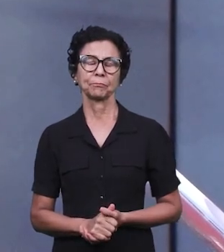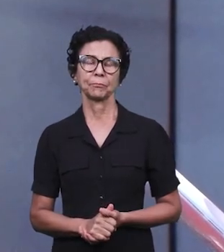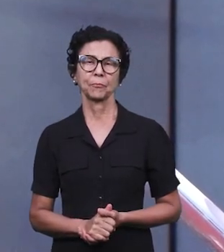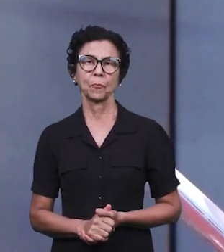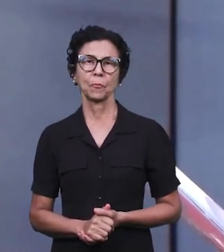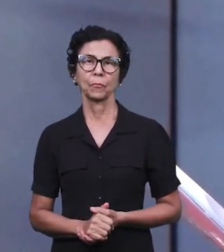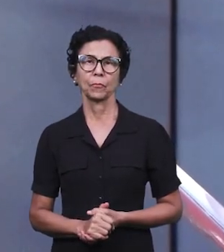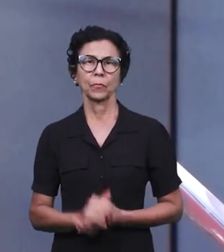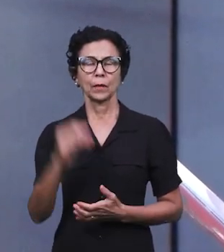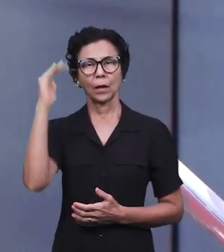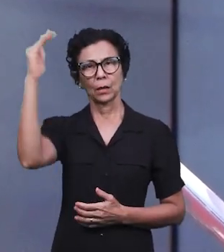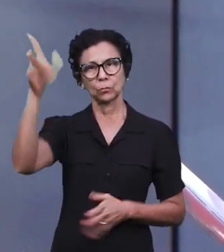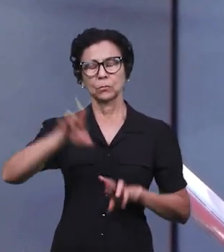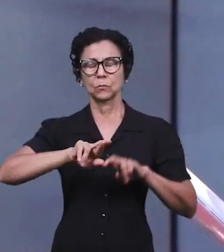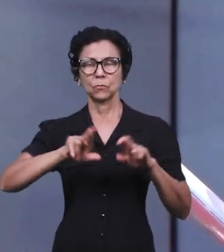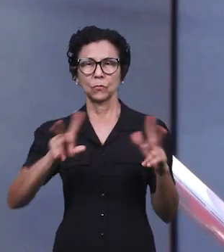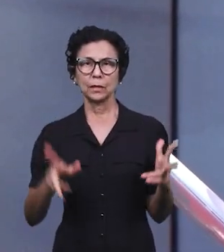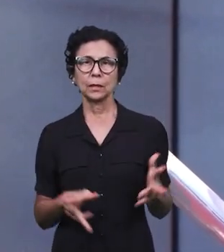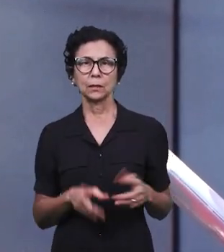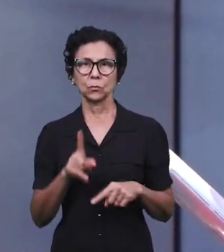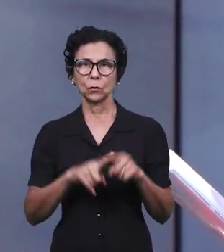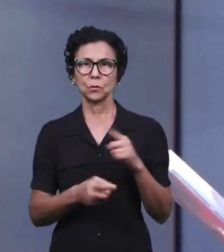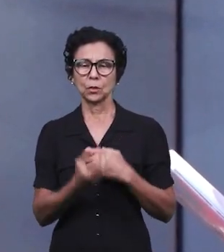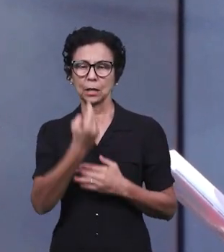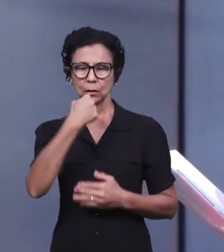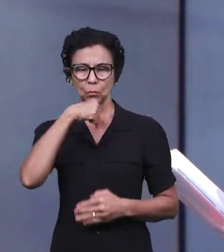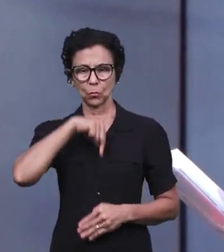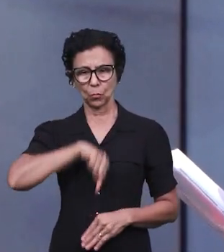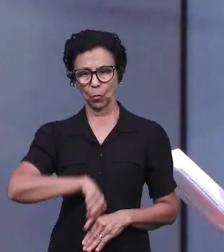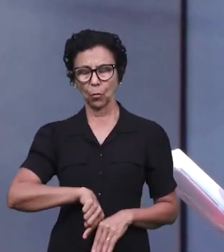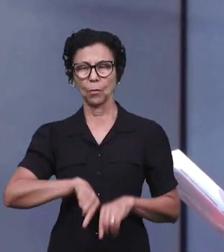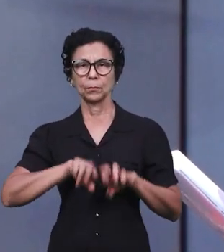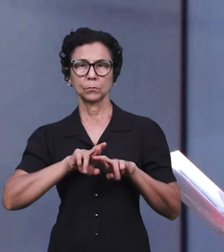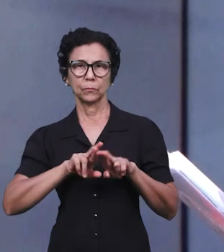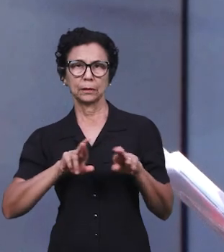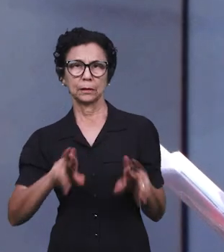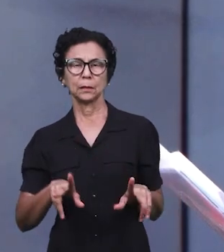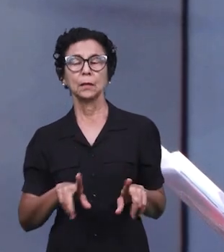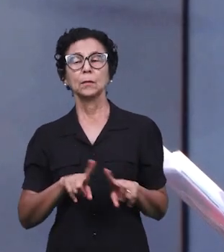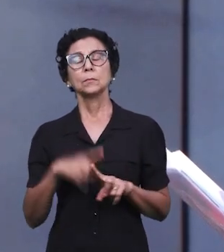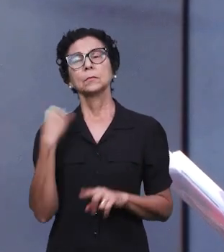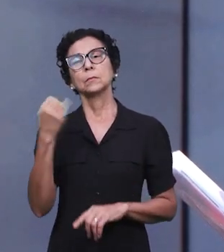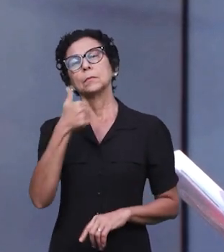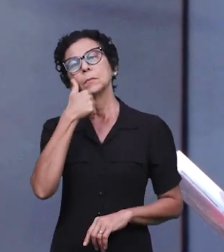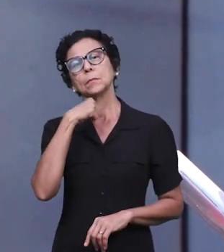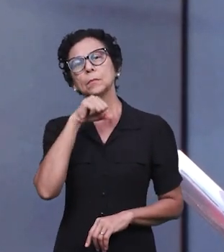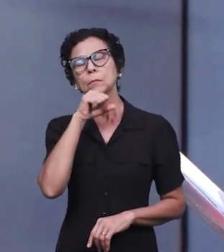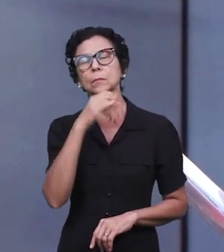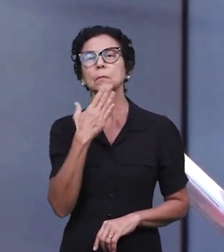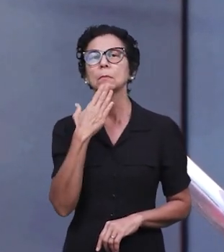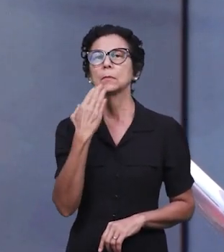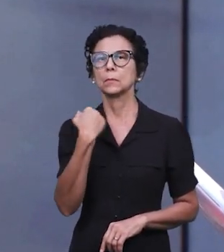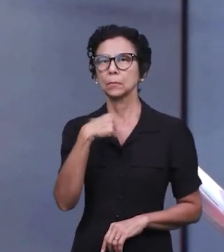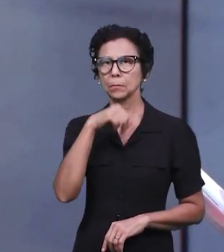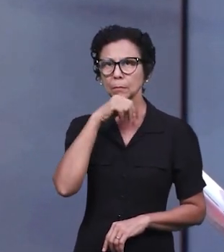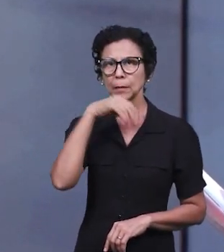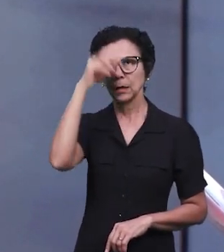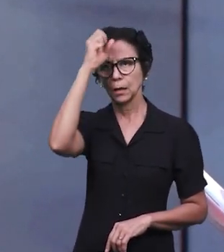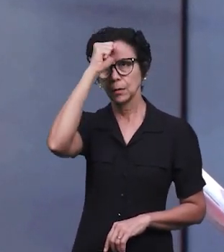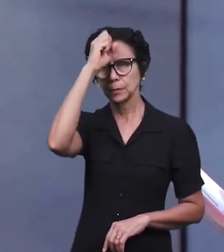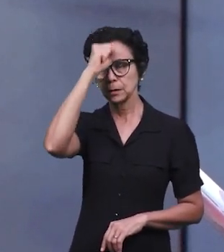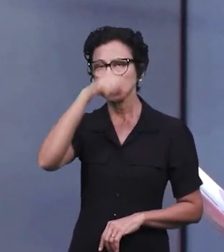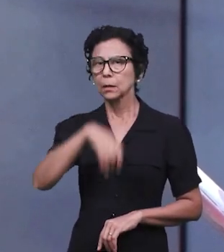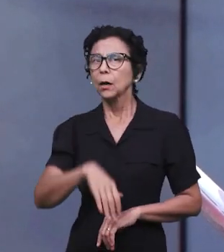adultos. Mas é interessante que as mães, os pais, né, a família saibam fazer isso, porque o índice de crianças